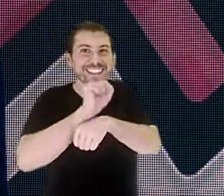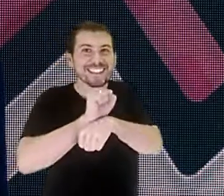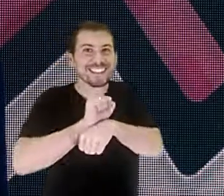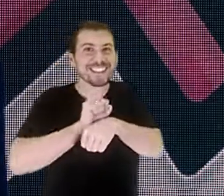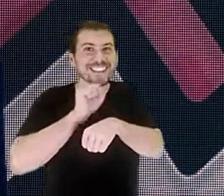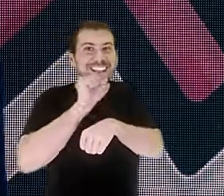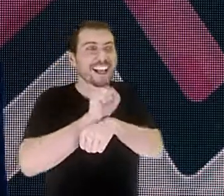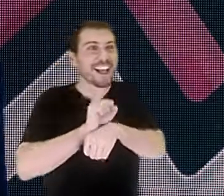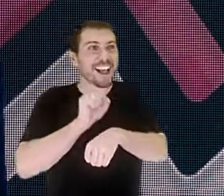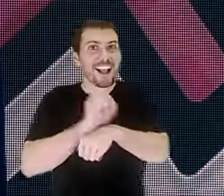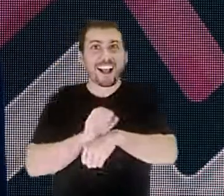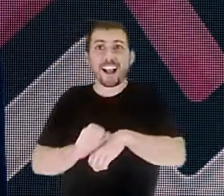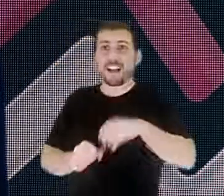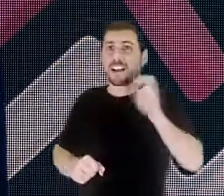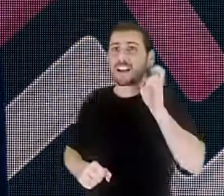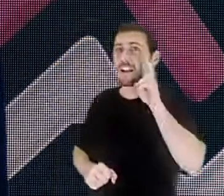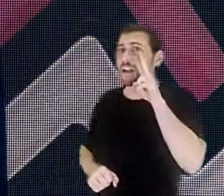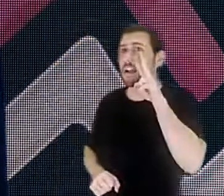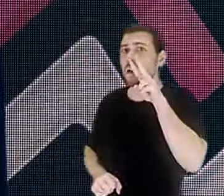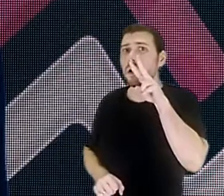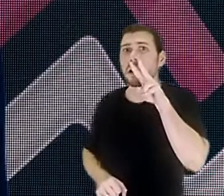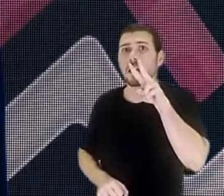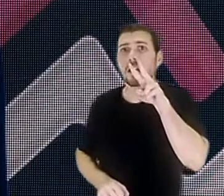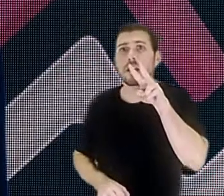saudades eu senti